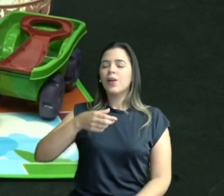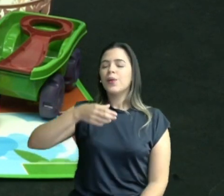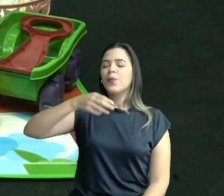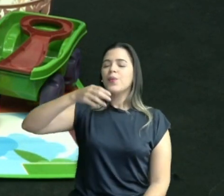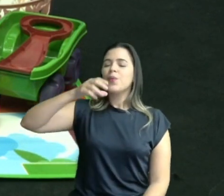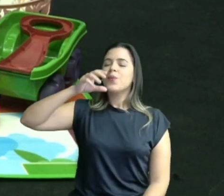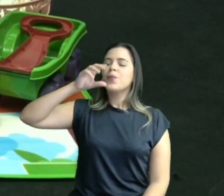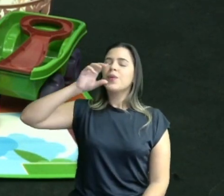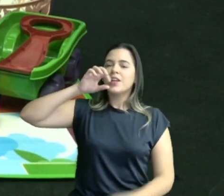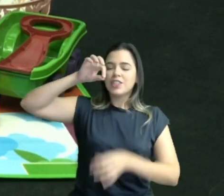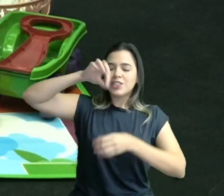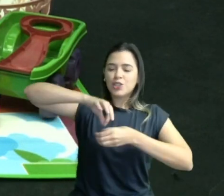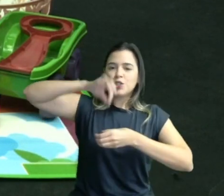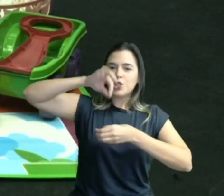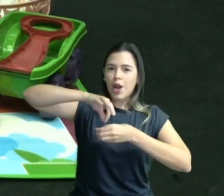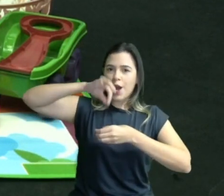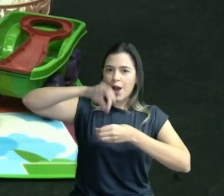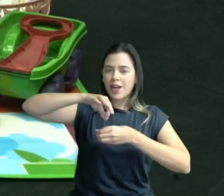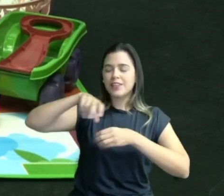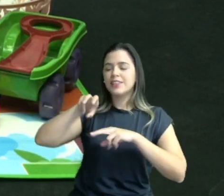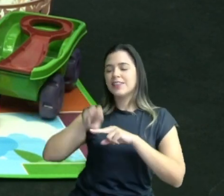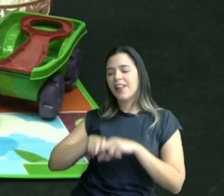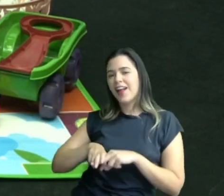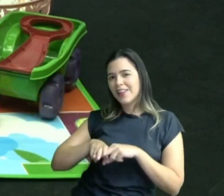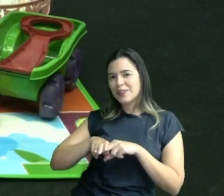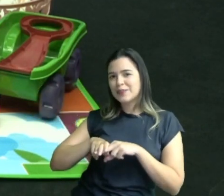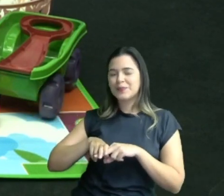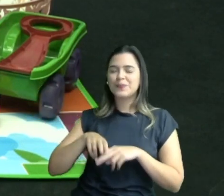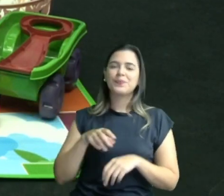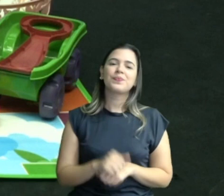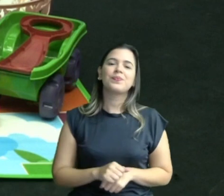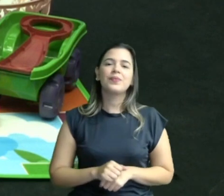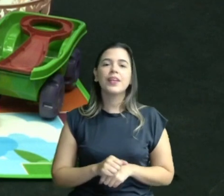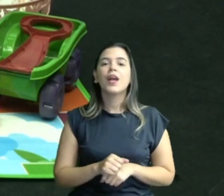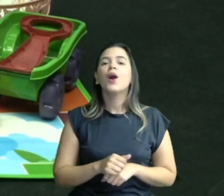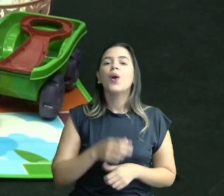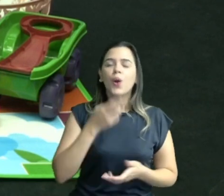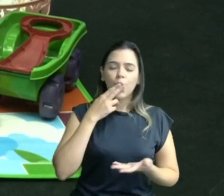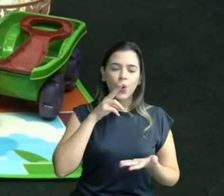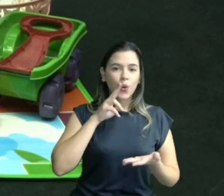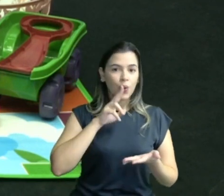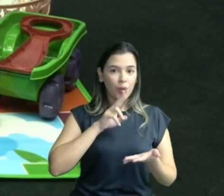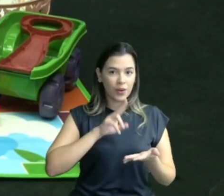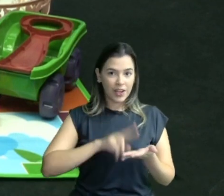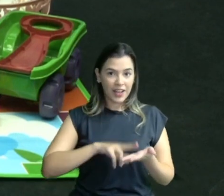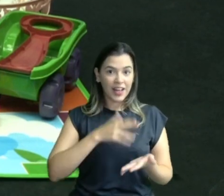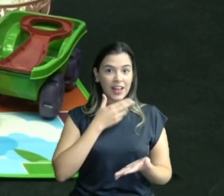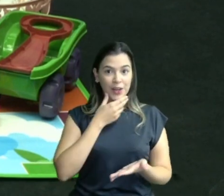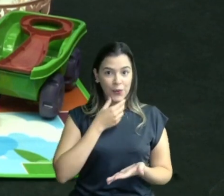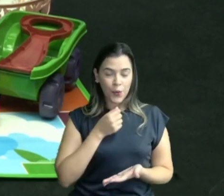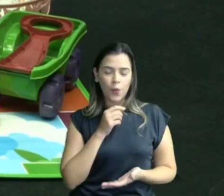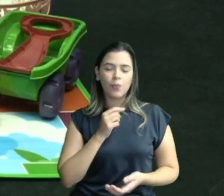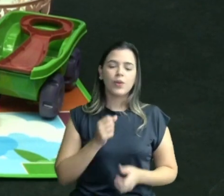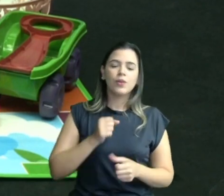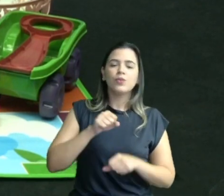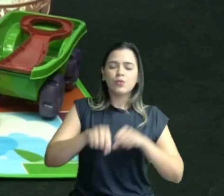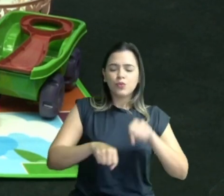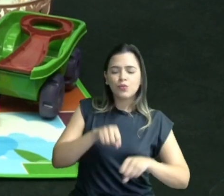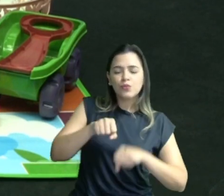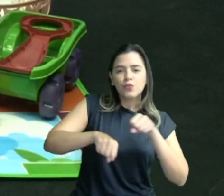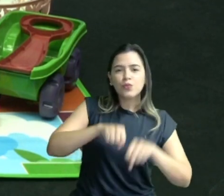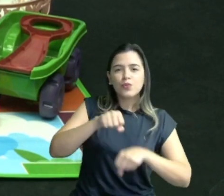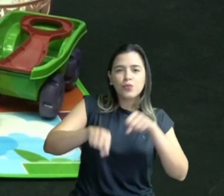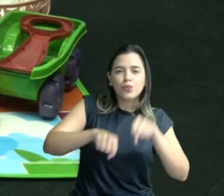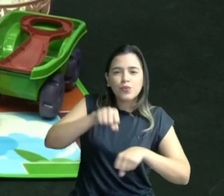tomando chá no de Down é um carteiro seguiu sua onda e chegou a um